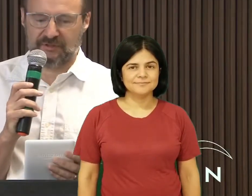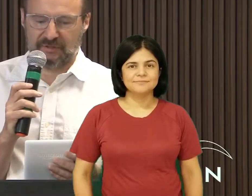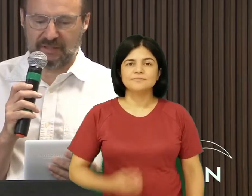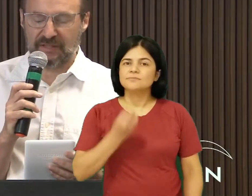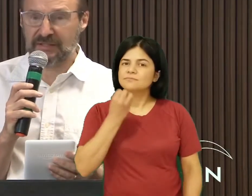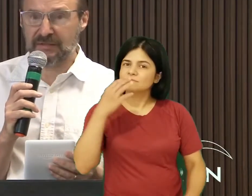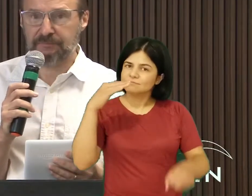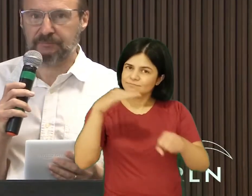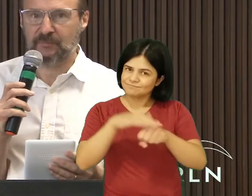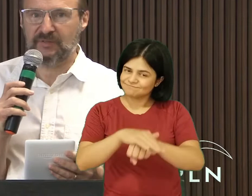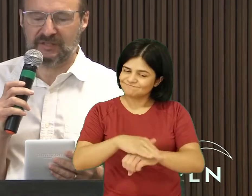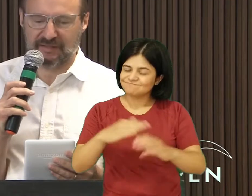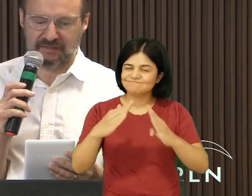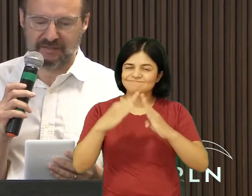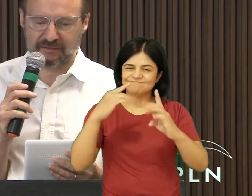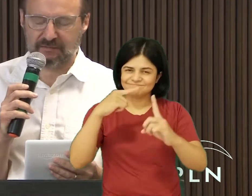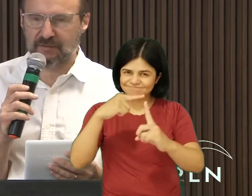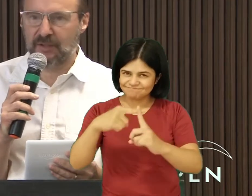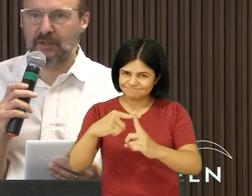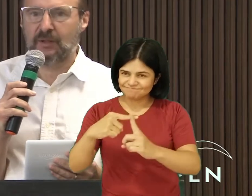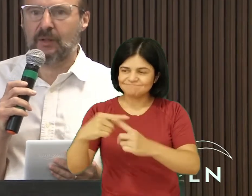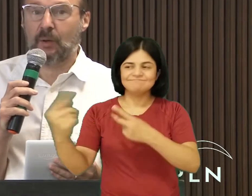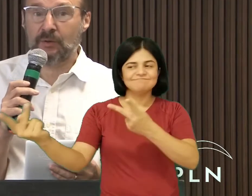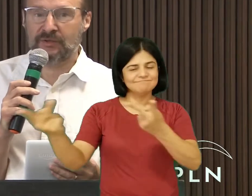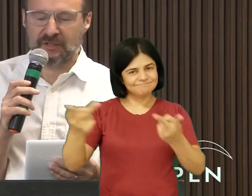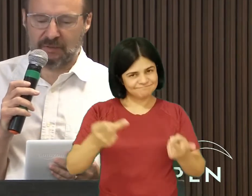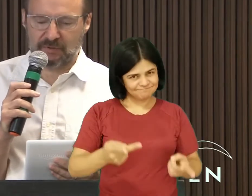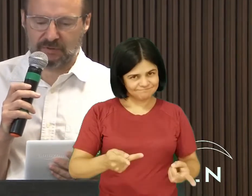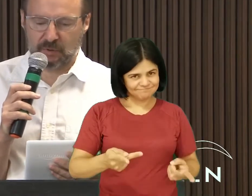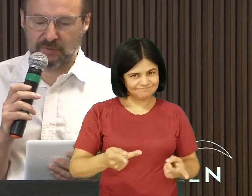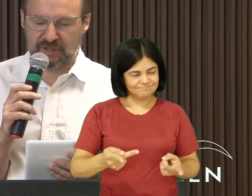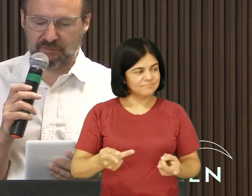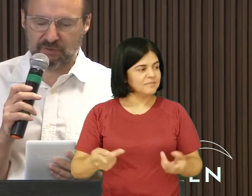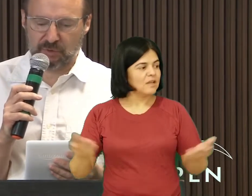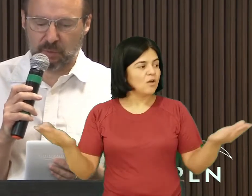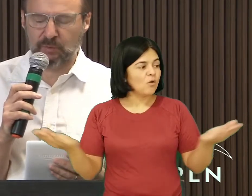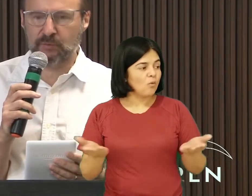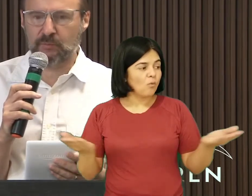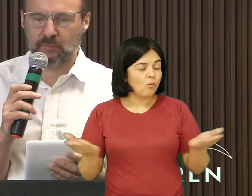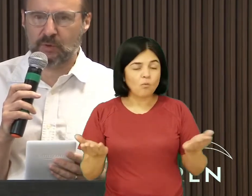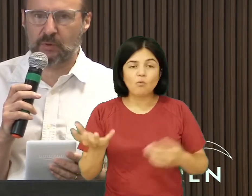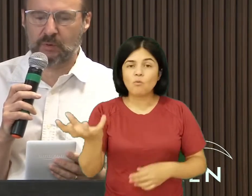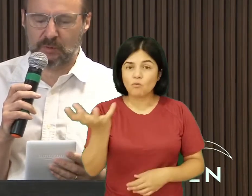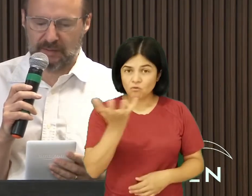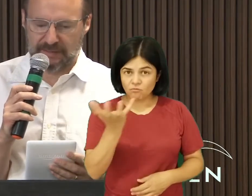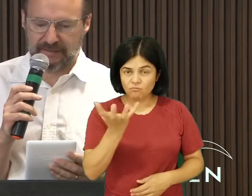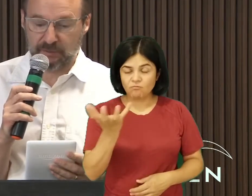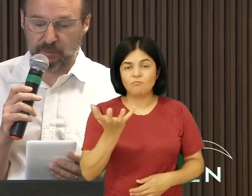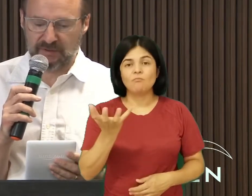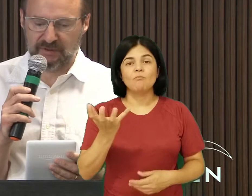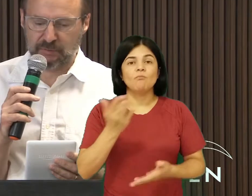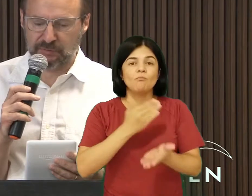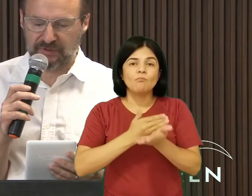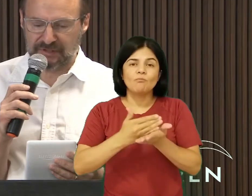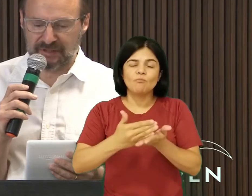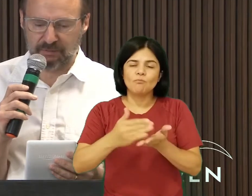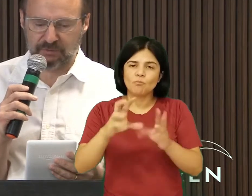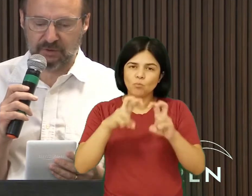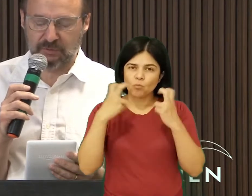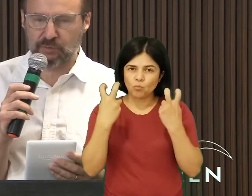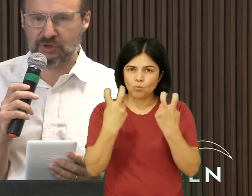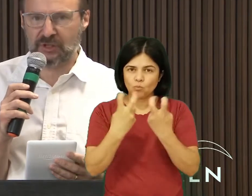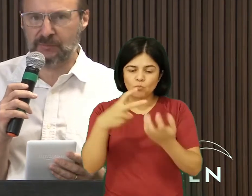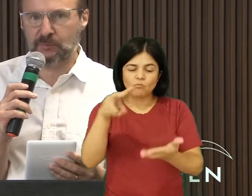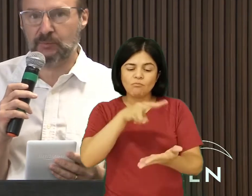Boa noite, igreja, visitantes. Hoje queremos começar o nosso culto com a leitura de alguns